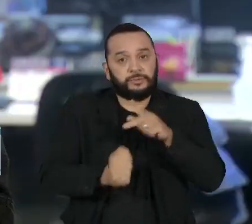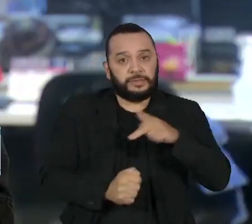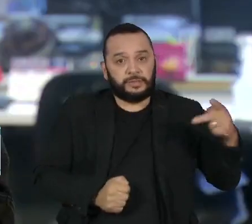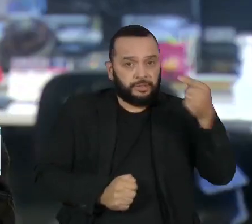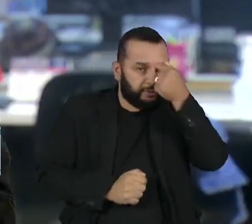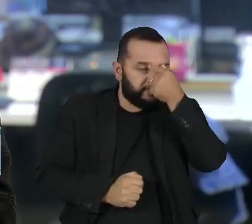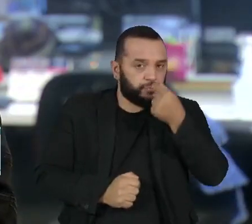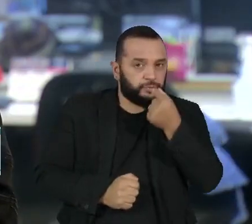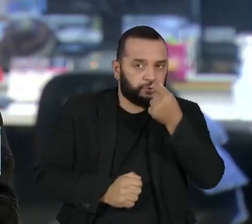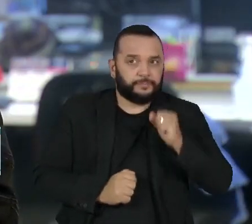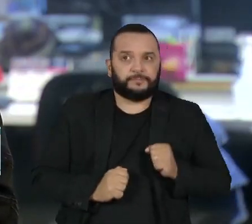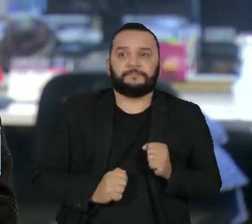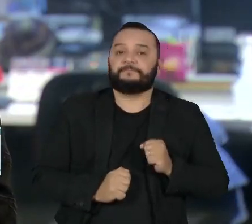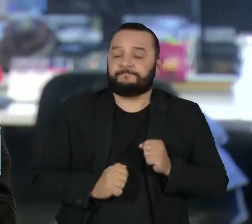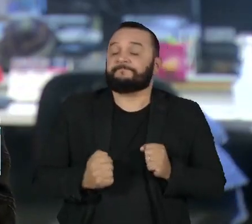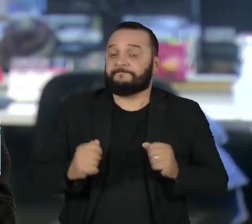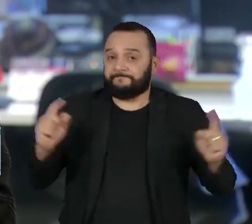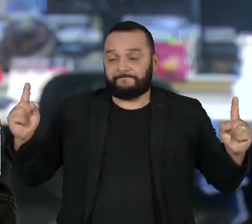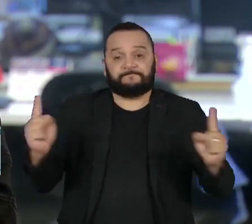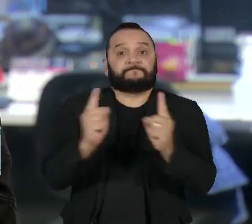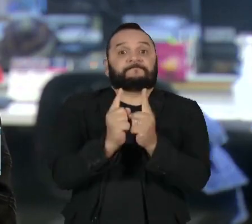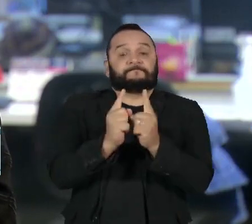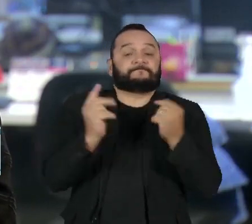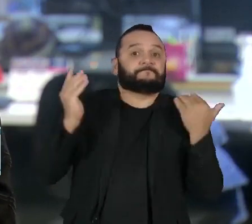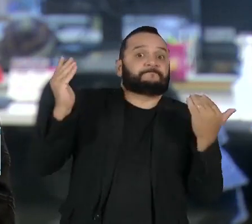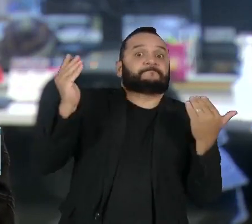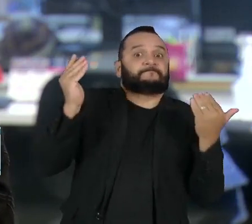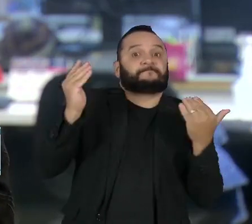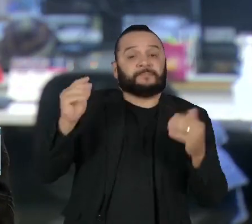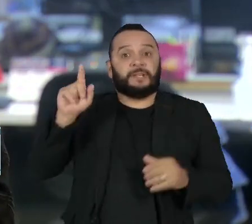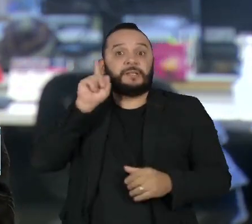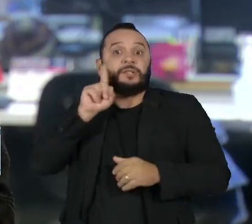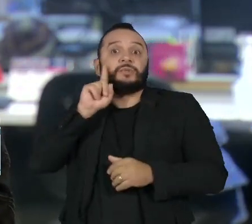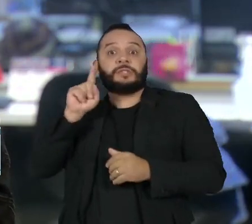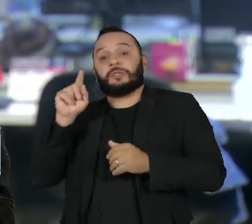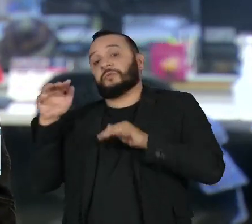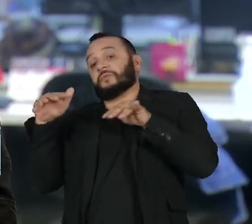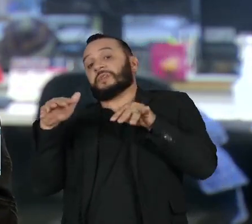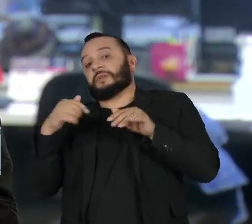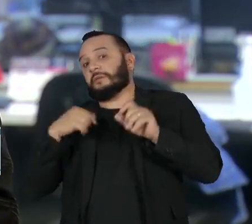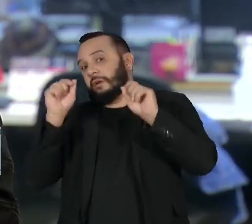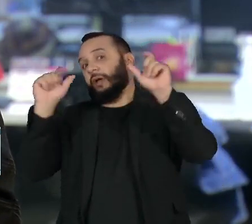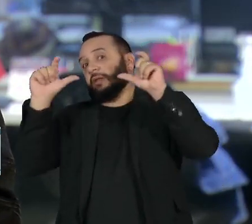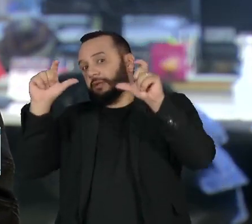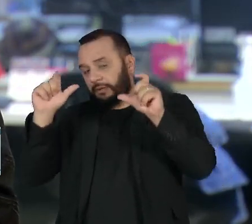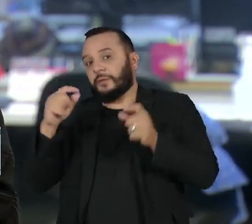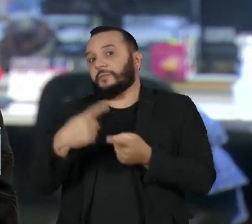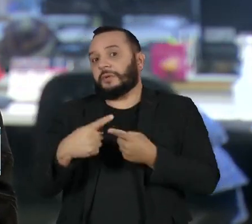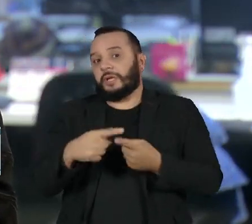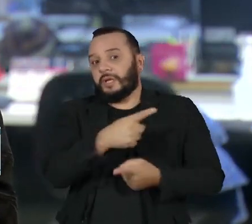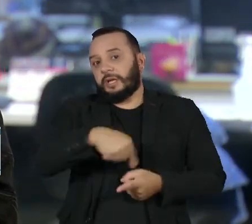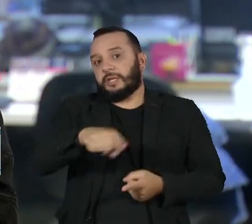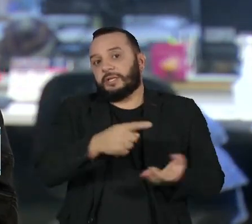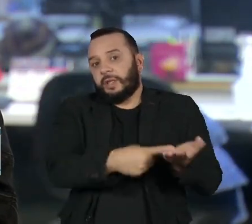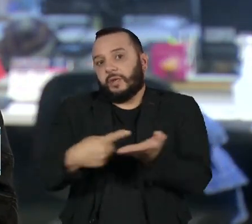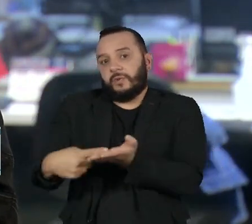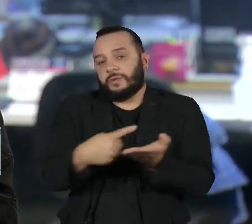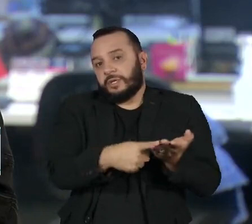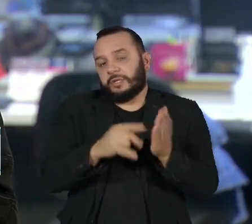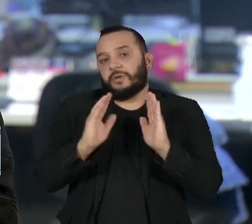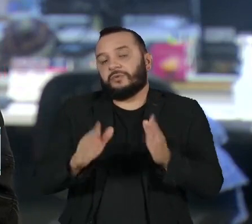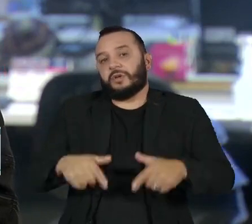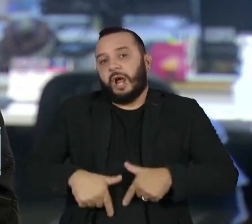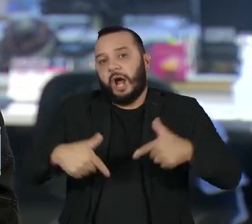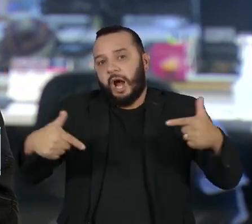Putin e esse encontro é visto com desconfiança pelos Estados Unidos que emitiram um alerta sobre a negociação de armamentos